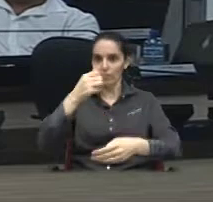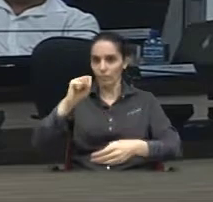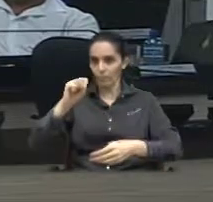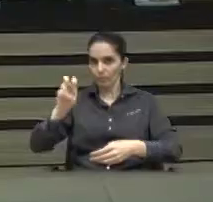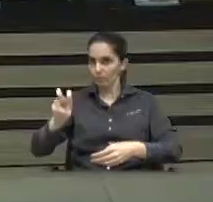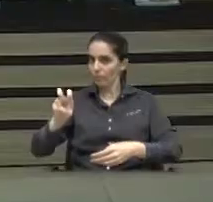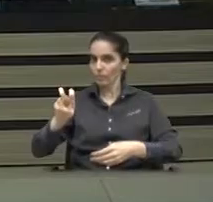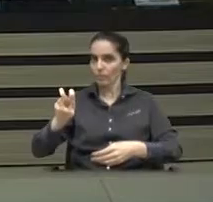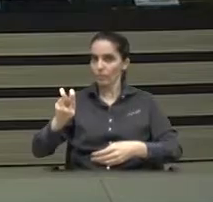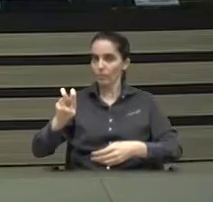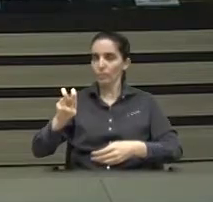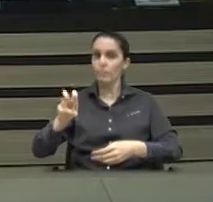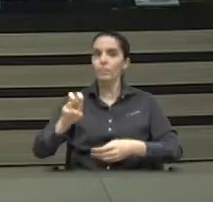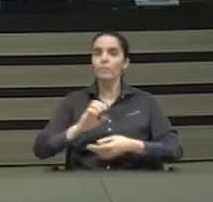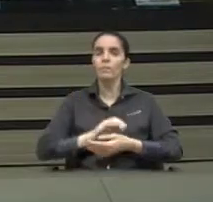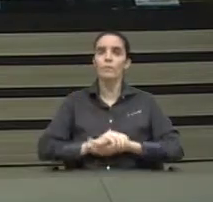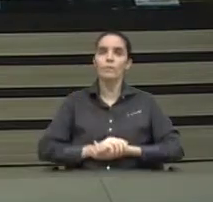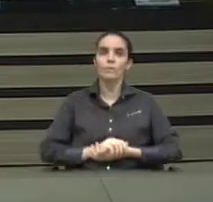185.